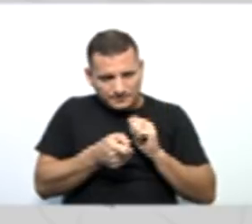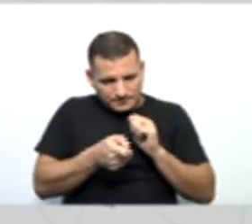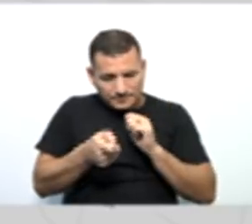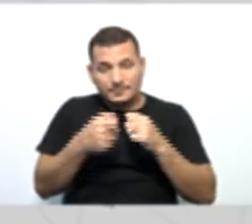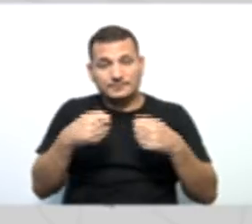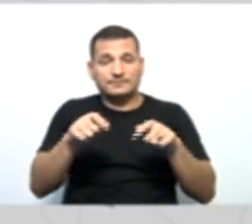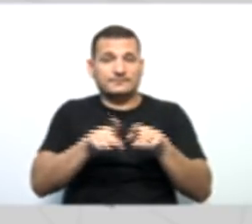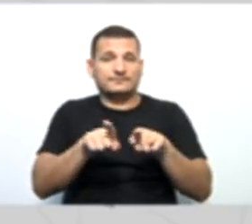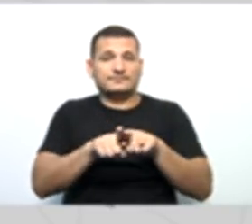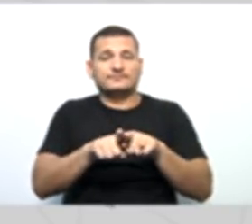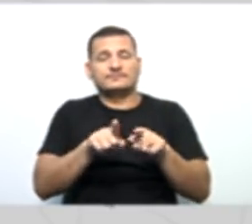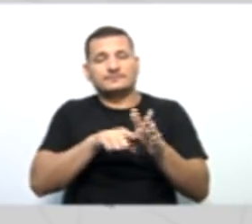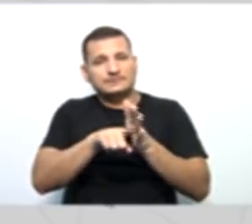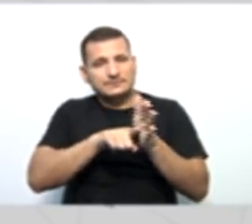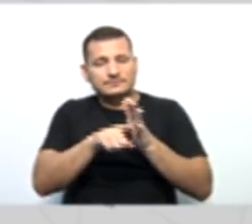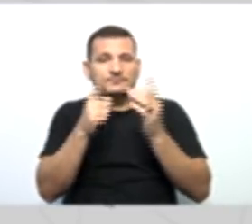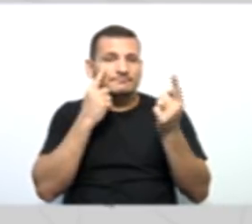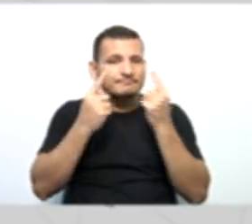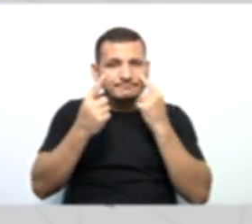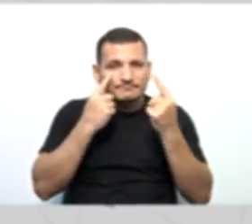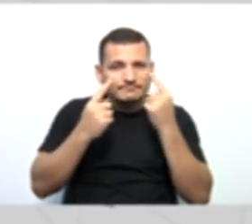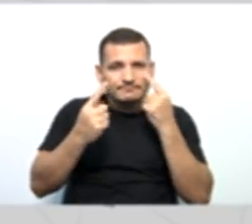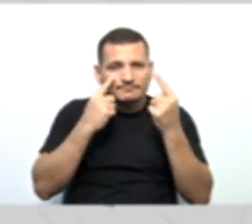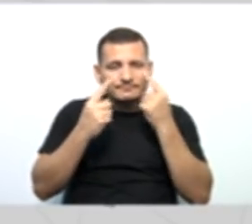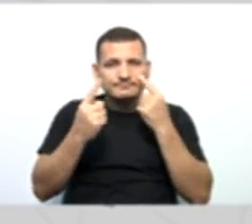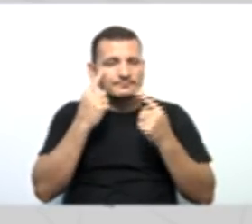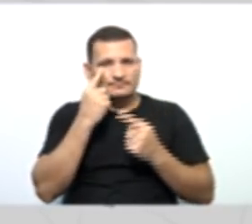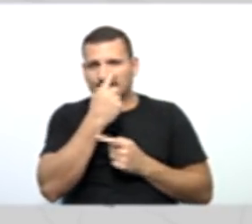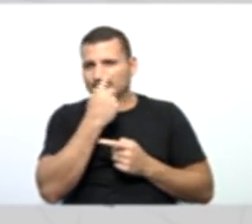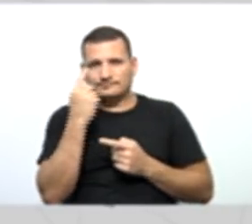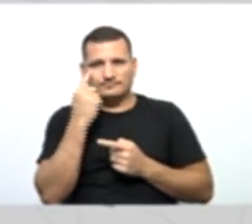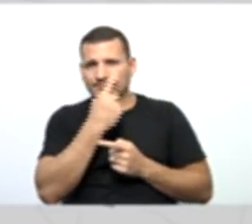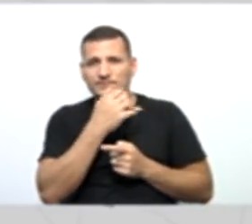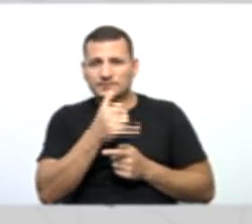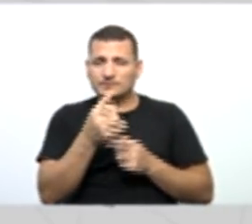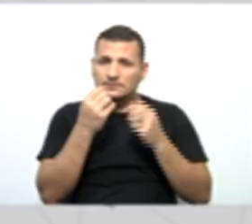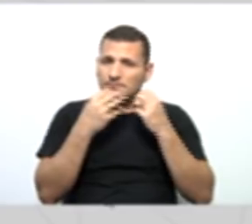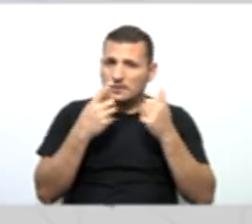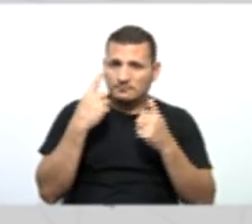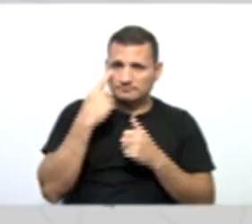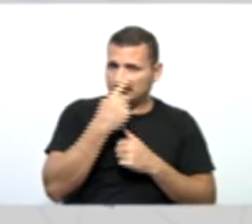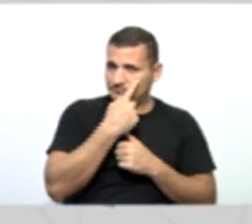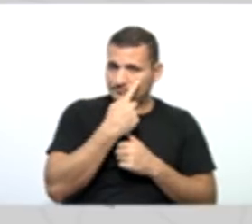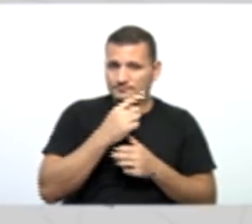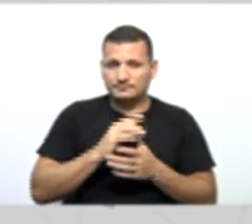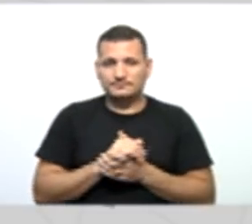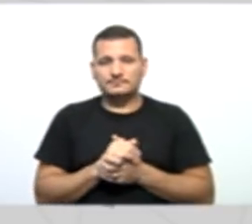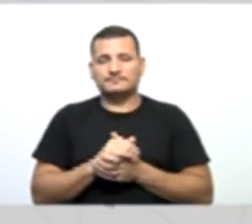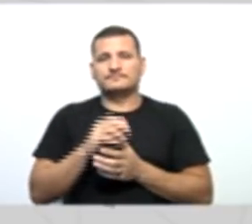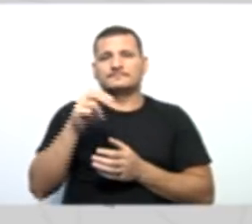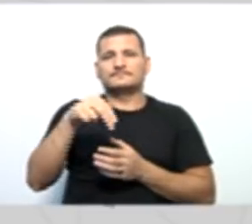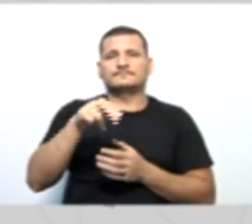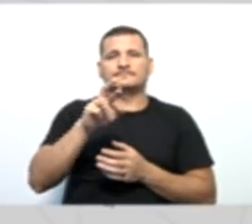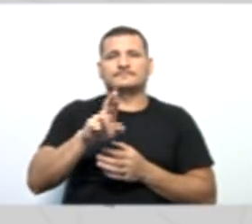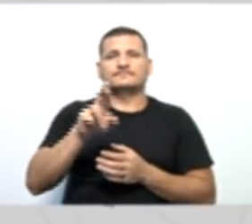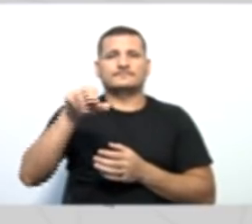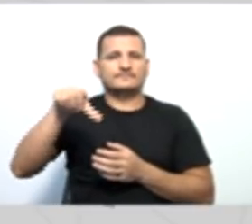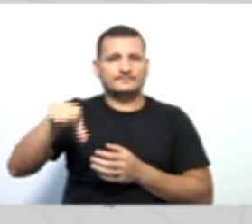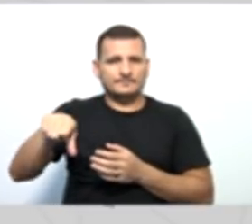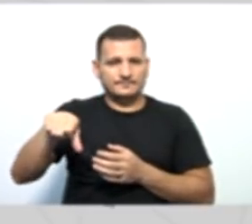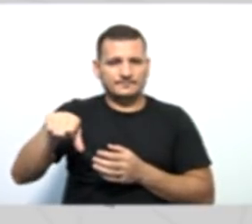exame oftalmológico para verificar se os seus olhos estão bem, ok? Vamos lá,